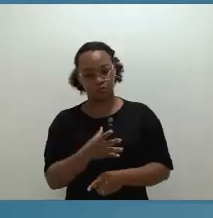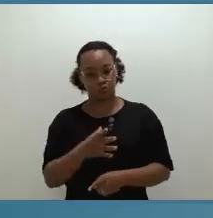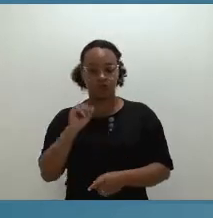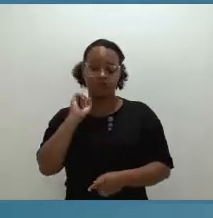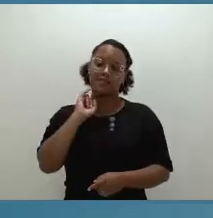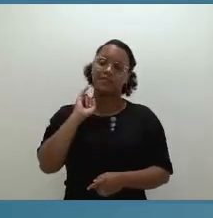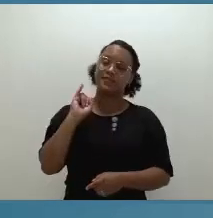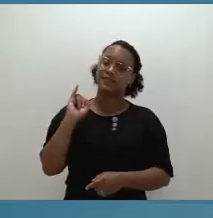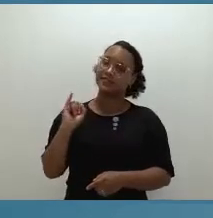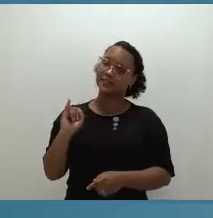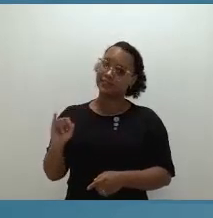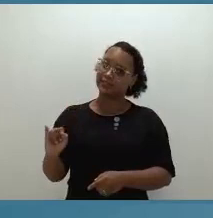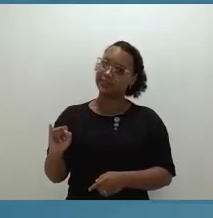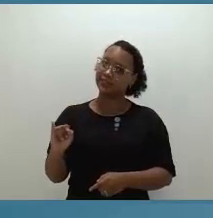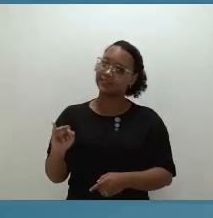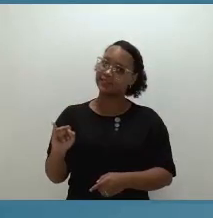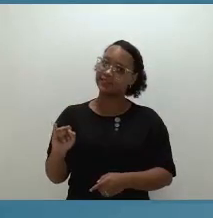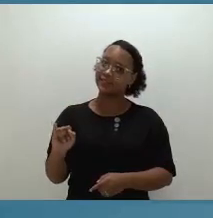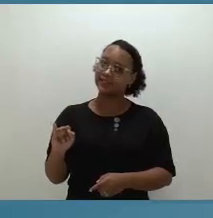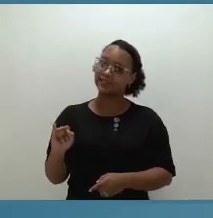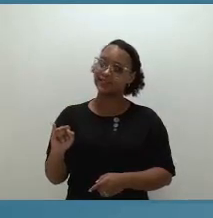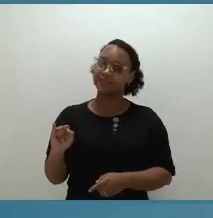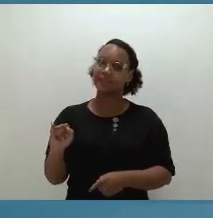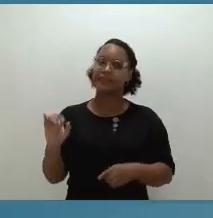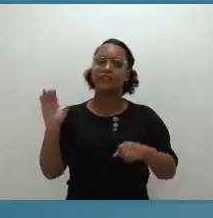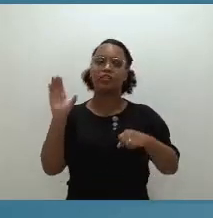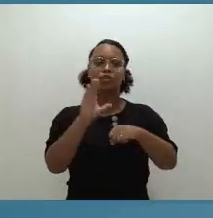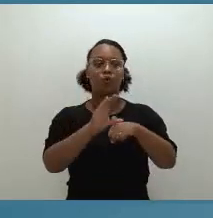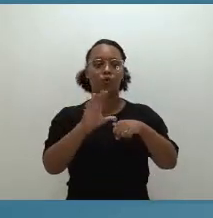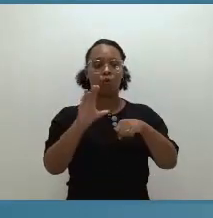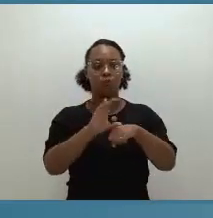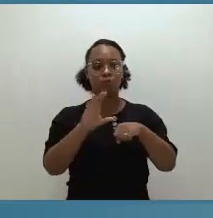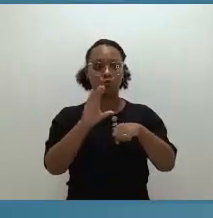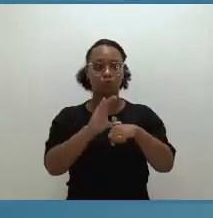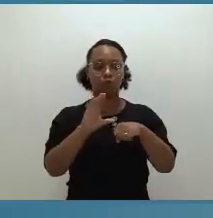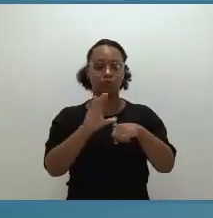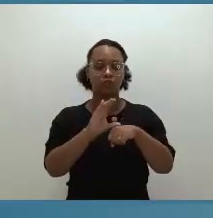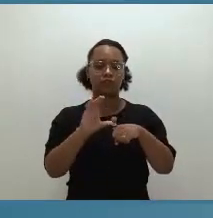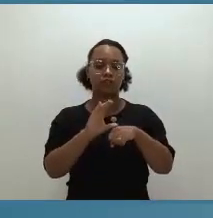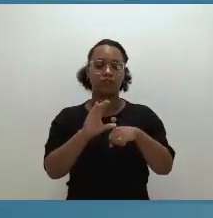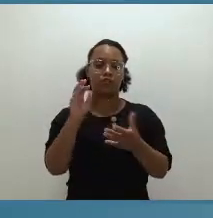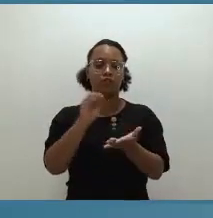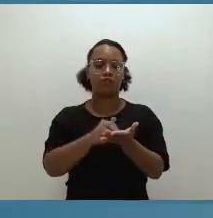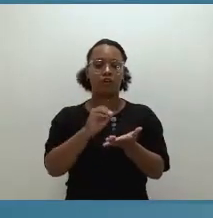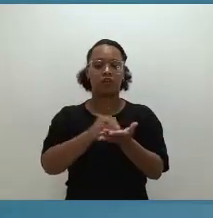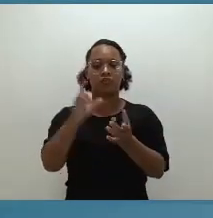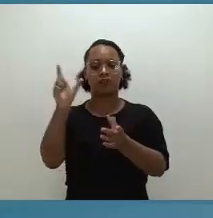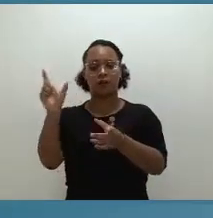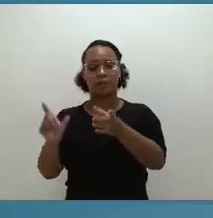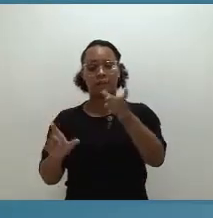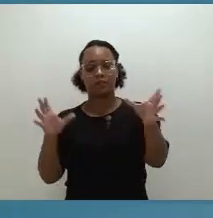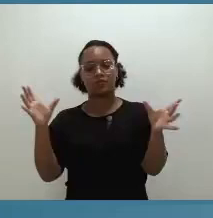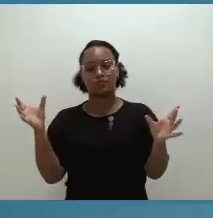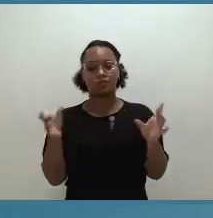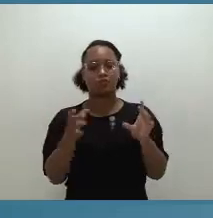desembargador, a técnica do legislativo, com a técnica da Câmara do Senhor,